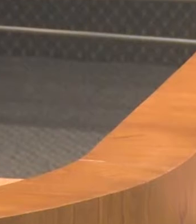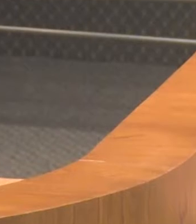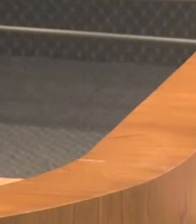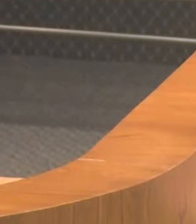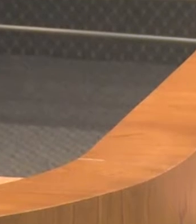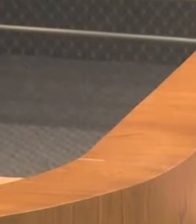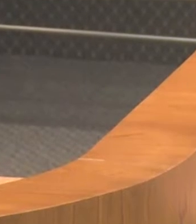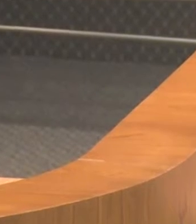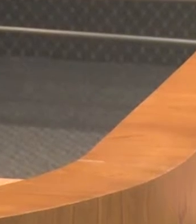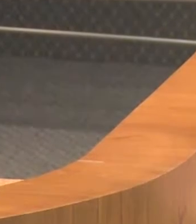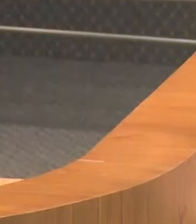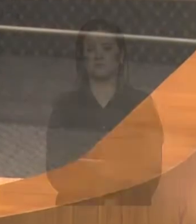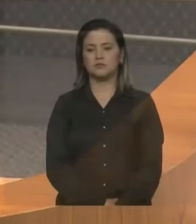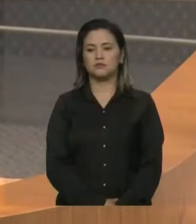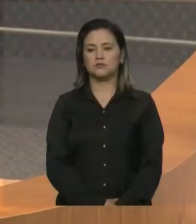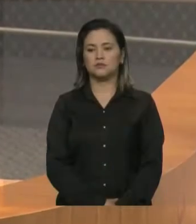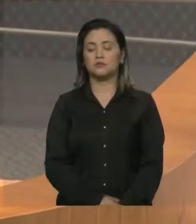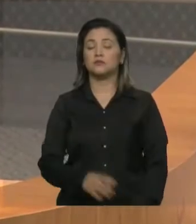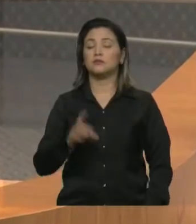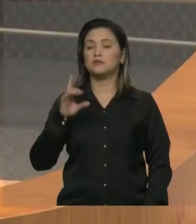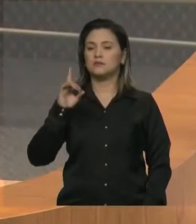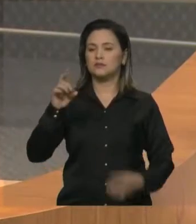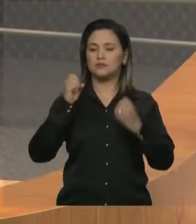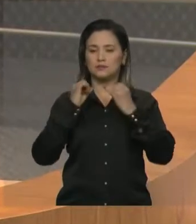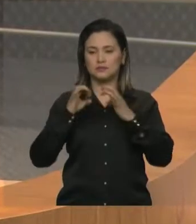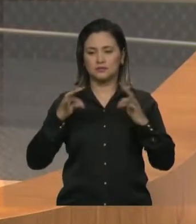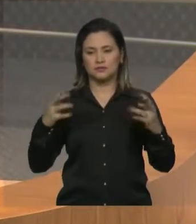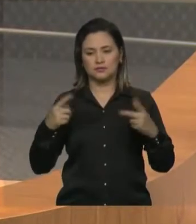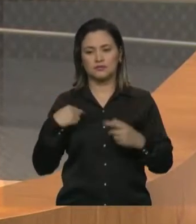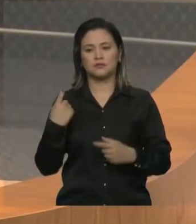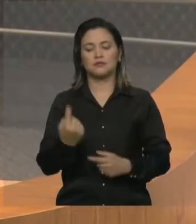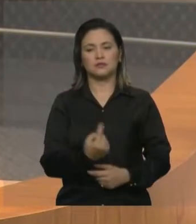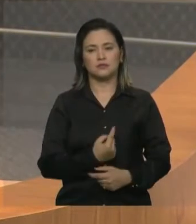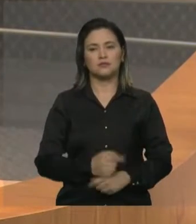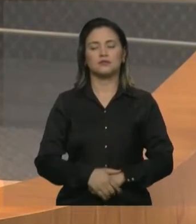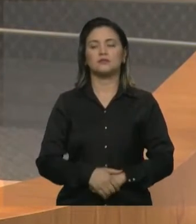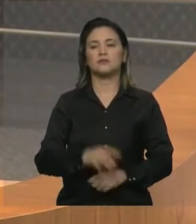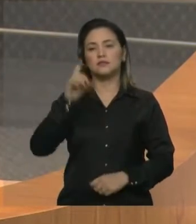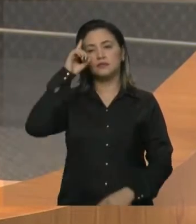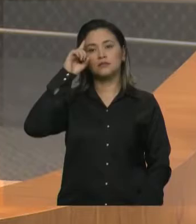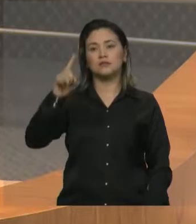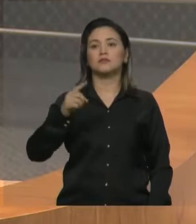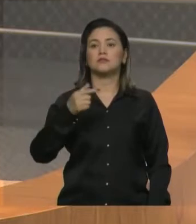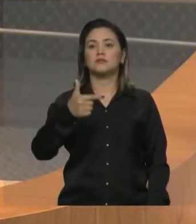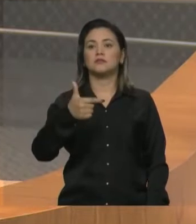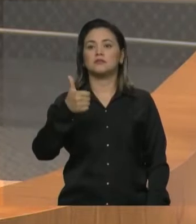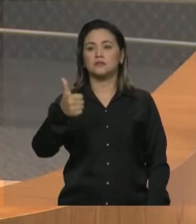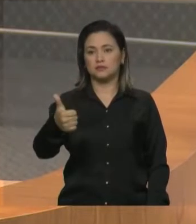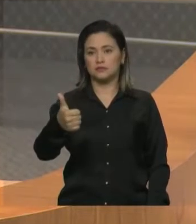vai acontecer o encontro estadual do partido verde